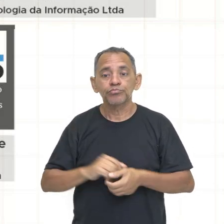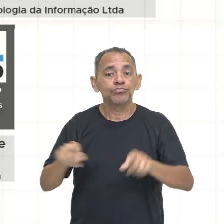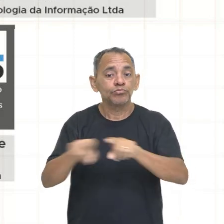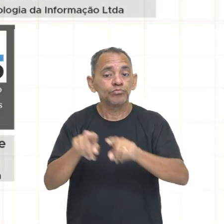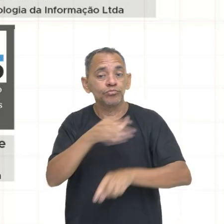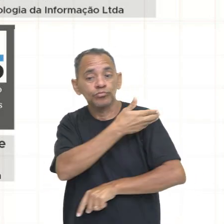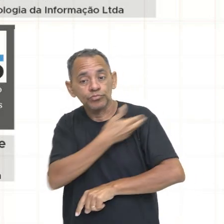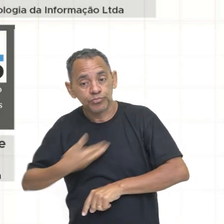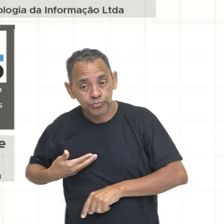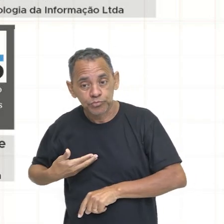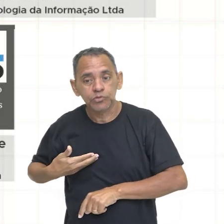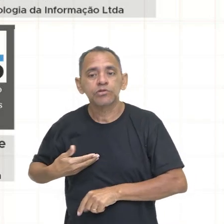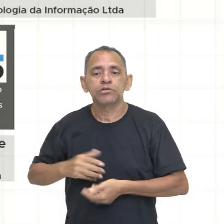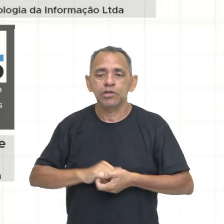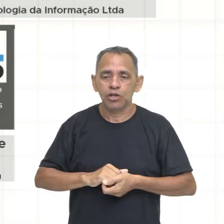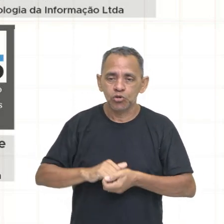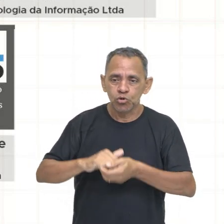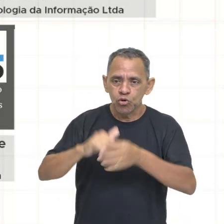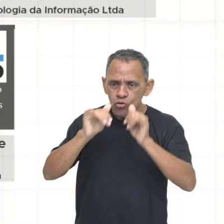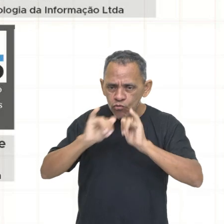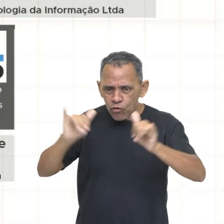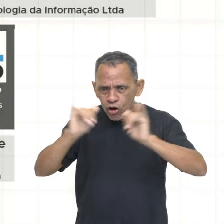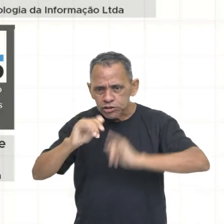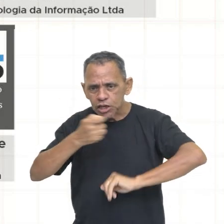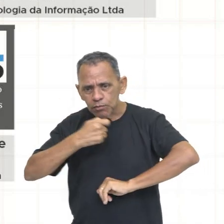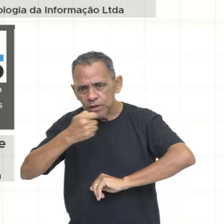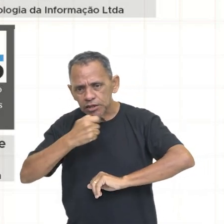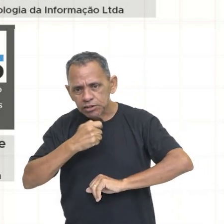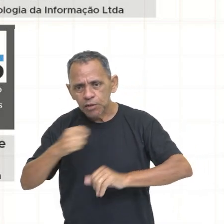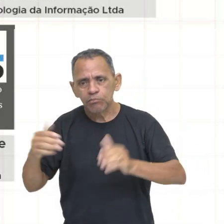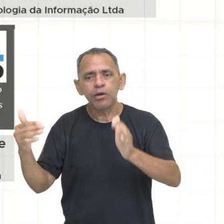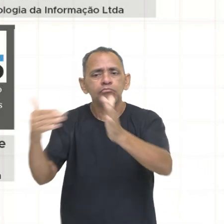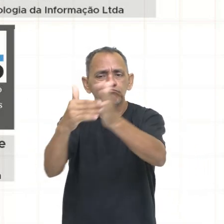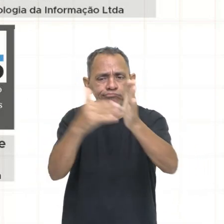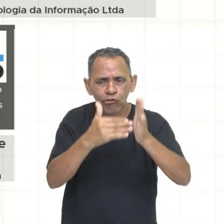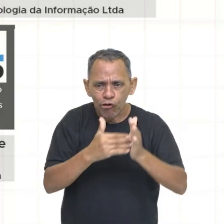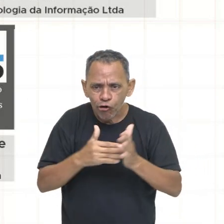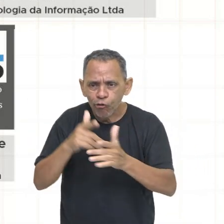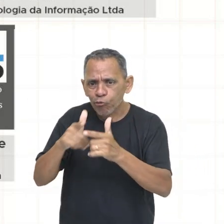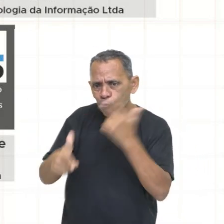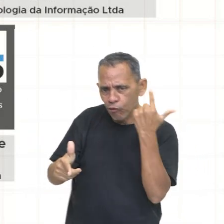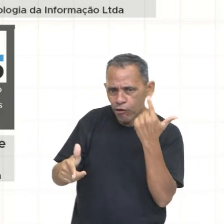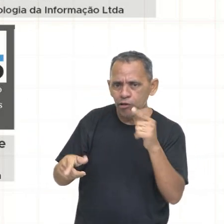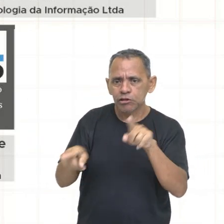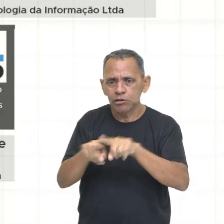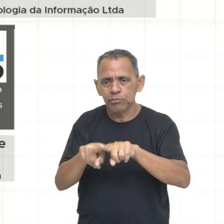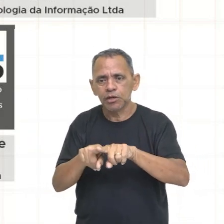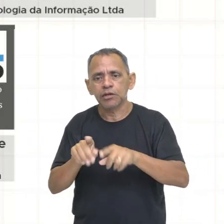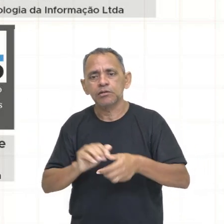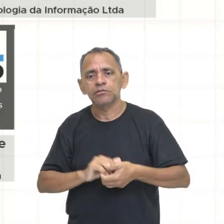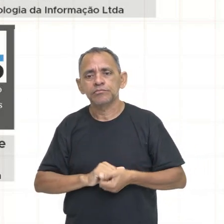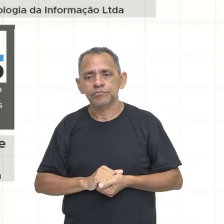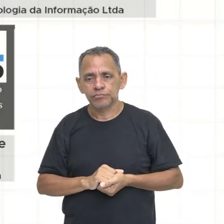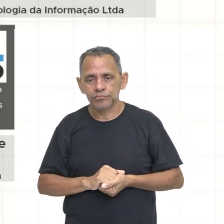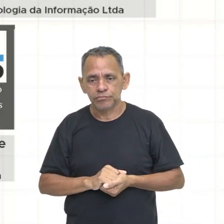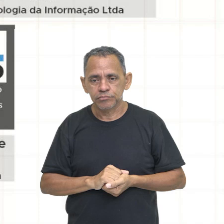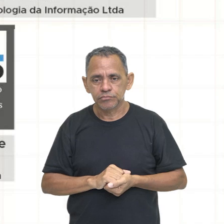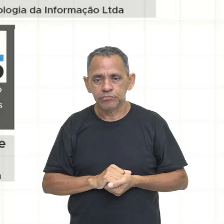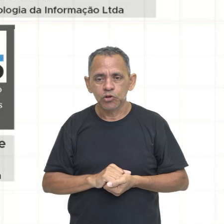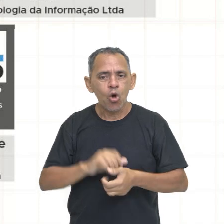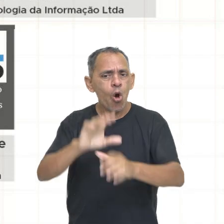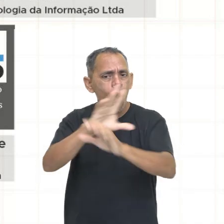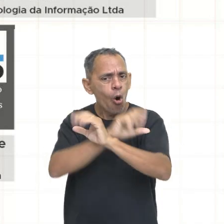utilização maciça de propaganda, como foram os casos que eu acabei de mencionar para vocês, estímulo ao